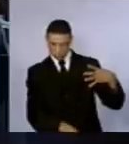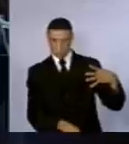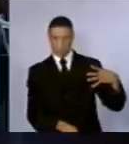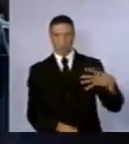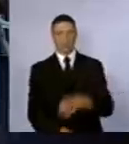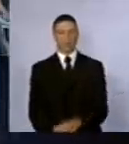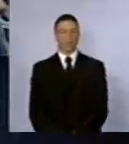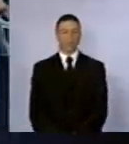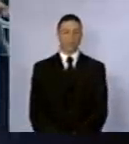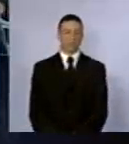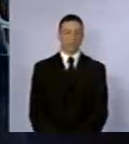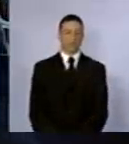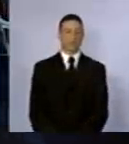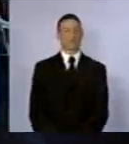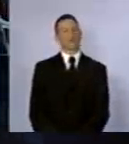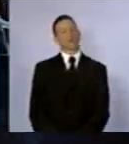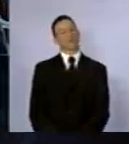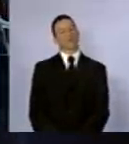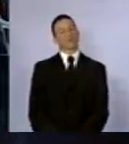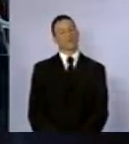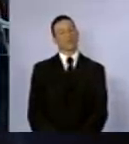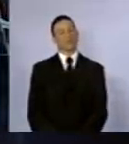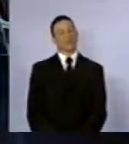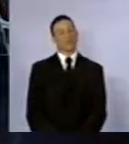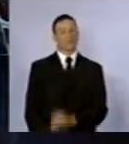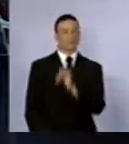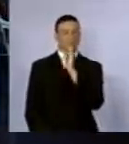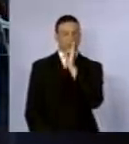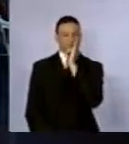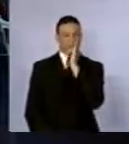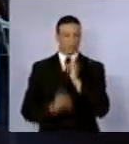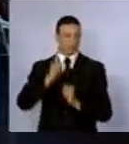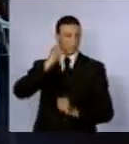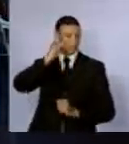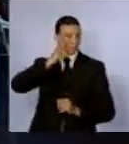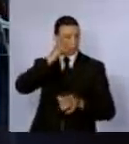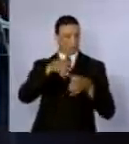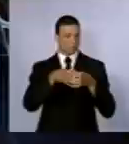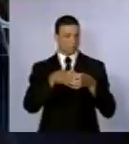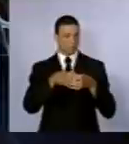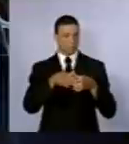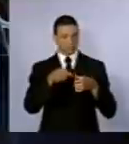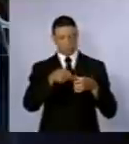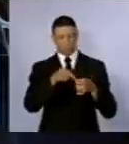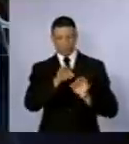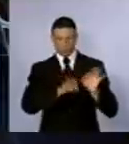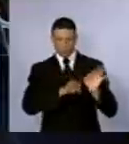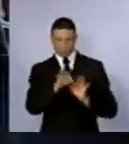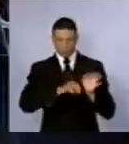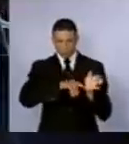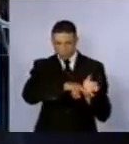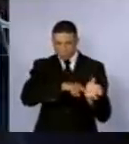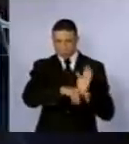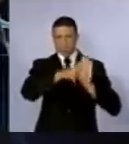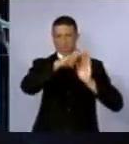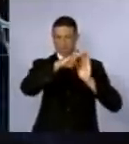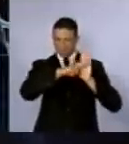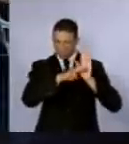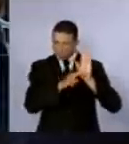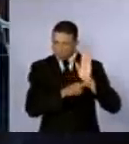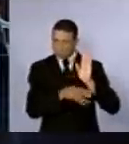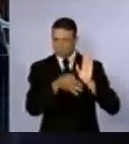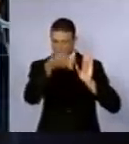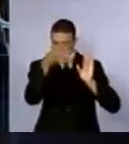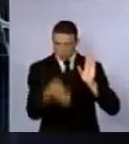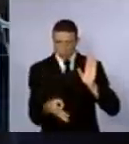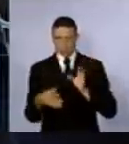né. Claro que, a partir de você definir uma política, né, é preciso fazer uma regulamentação, definir as regras do jogo, e é